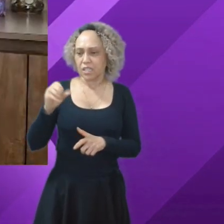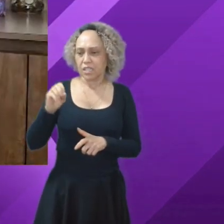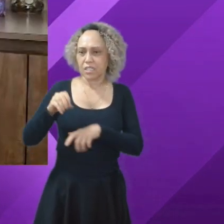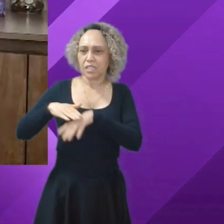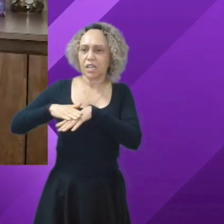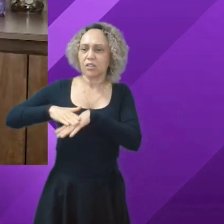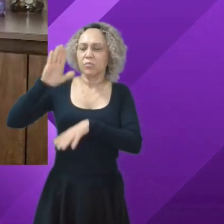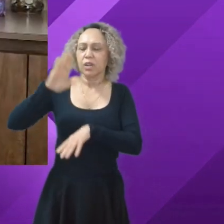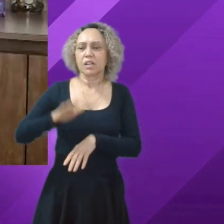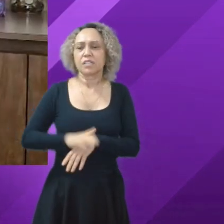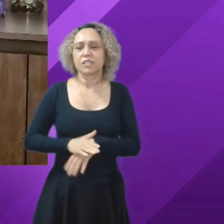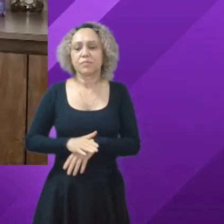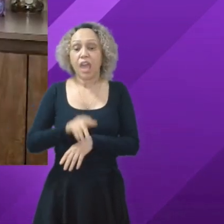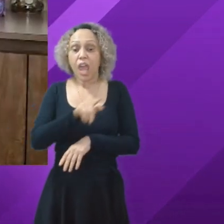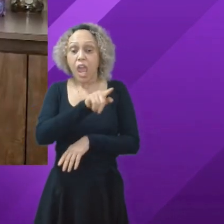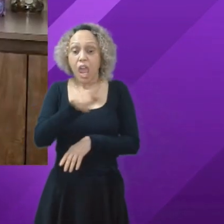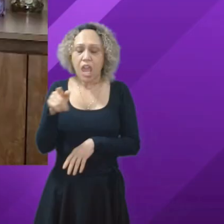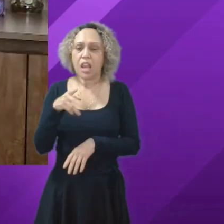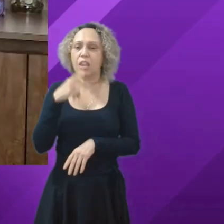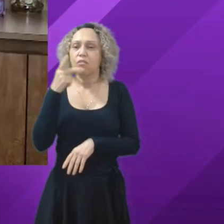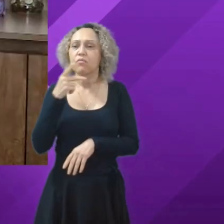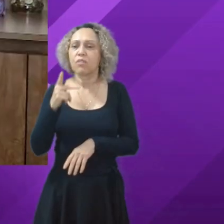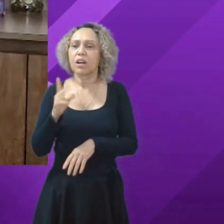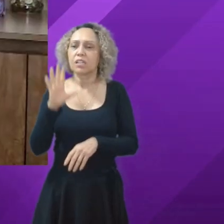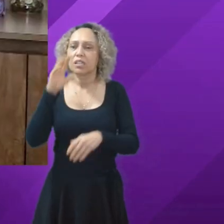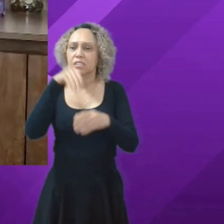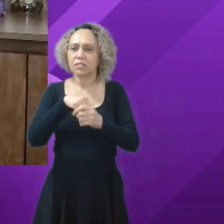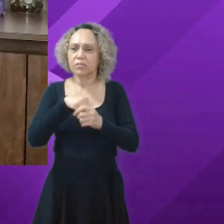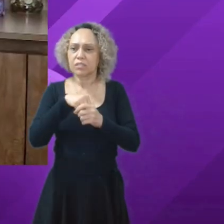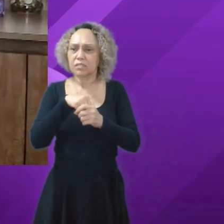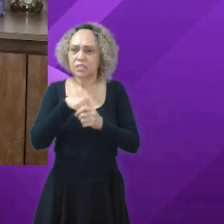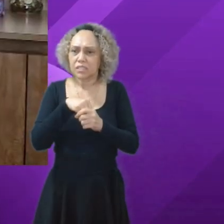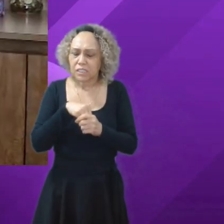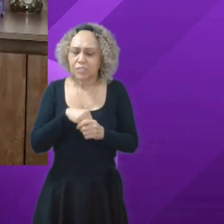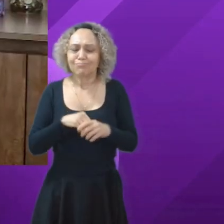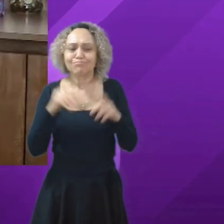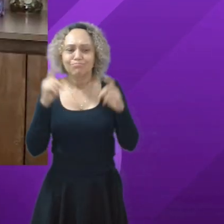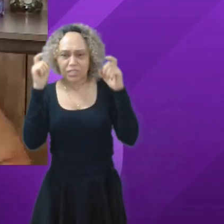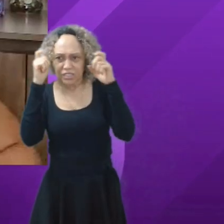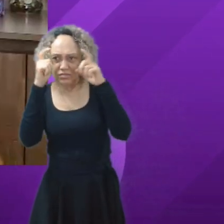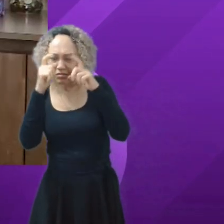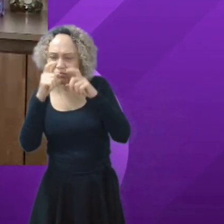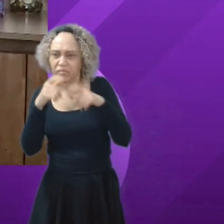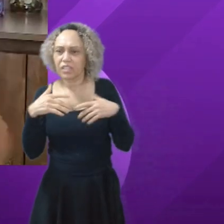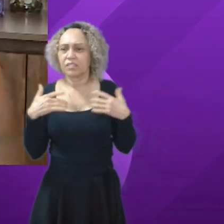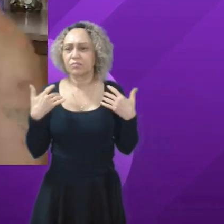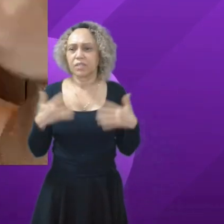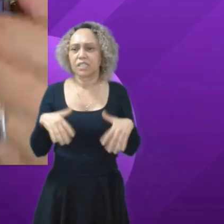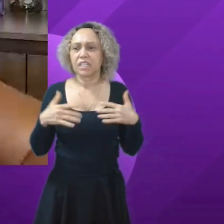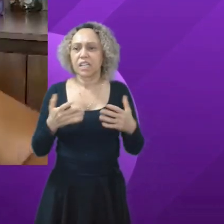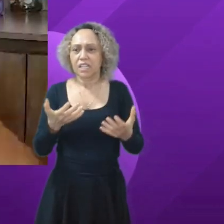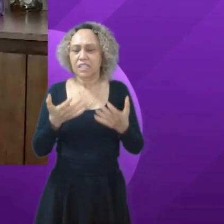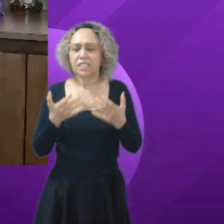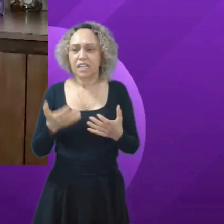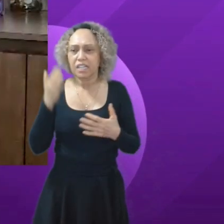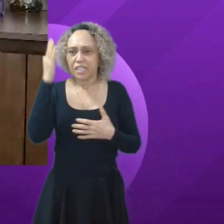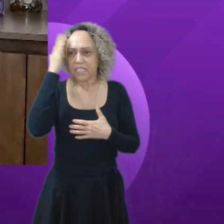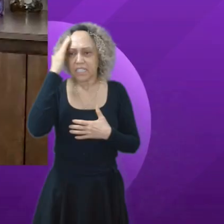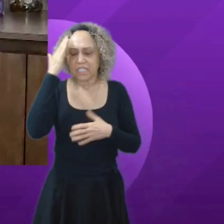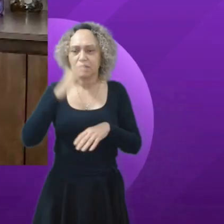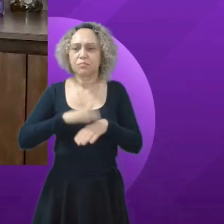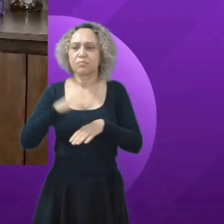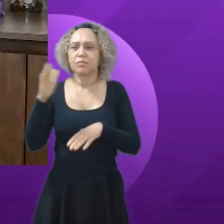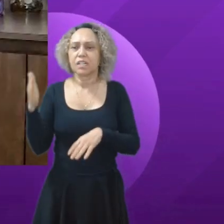falam que elas estão ali, falam que acham os temas às vezes um pouco difícil e tal, mas elas querem entender mais sobre